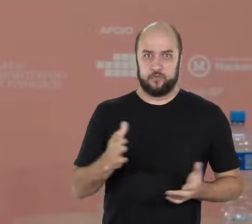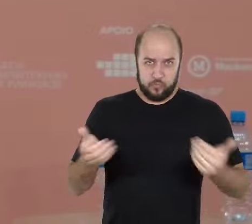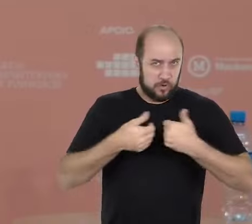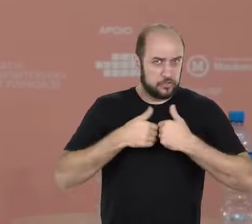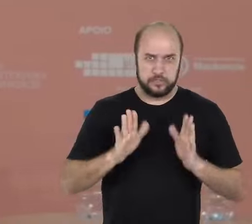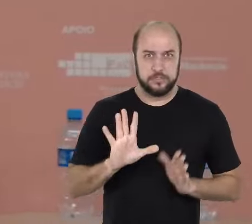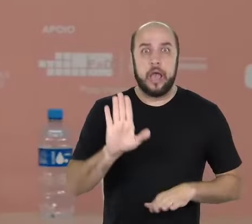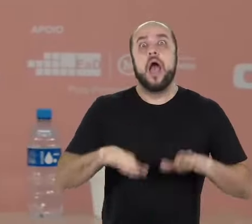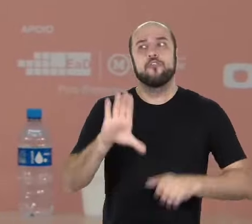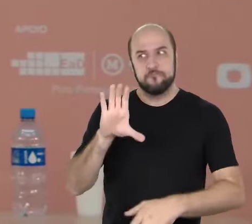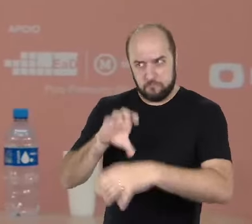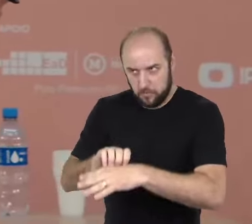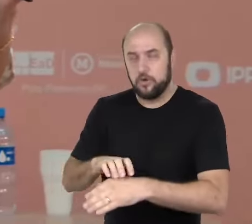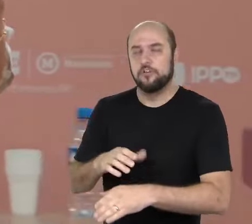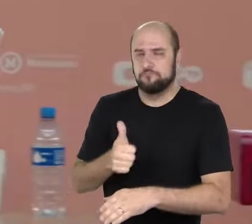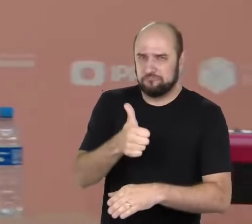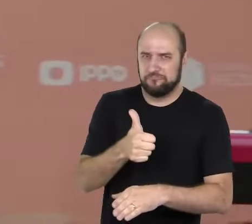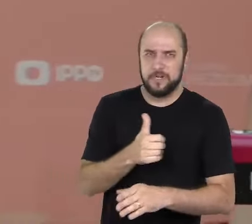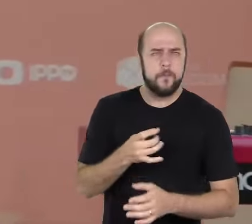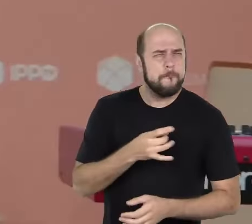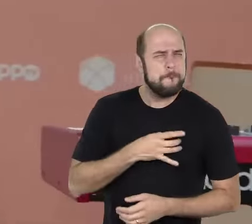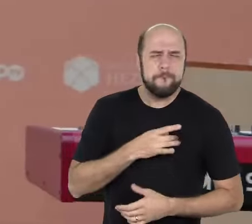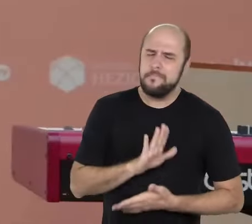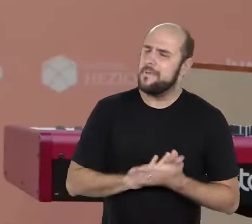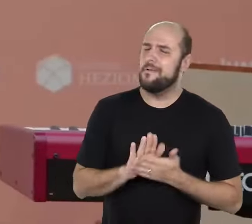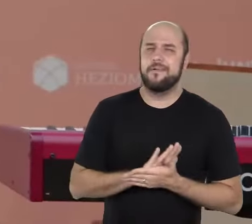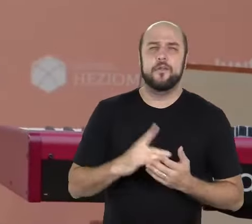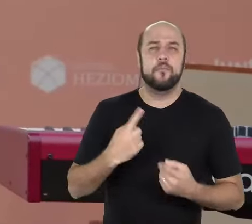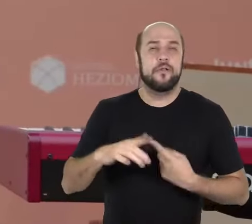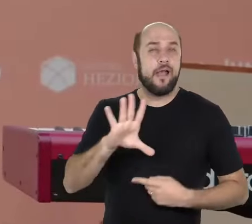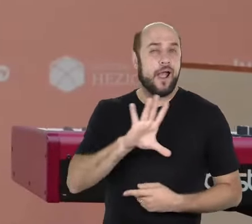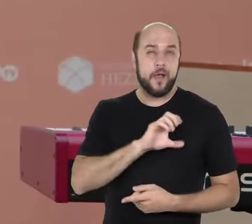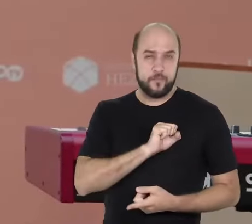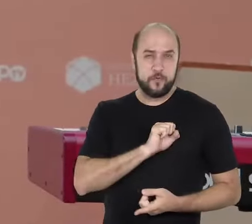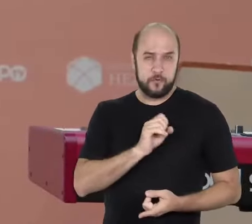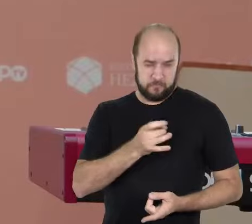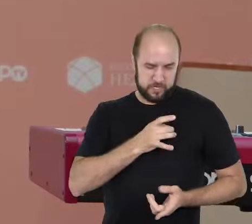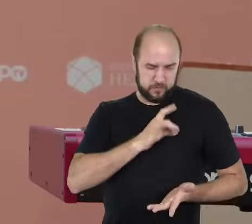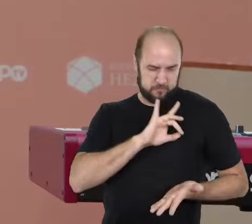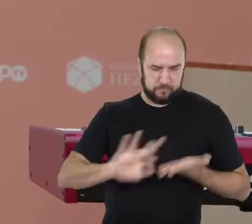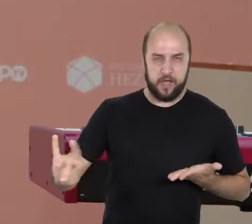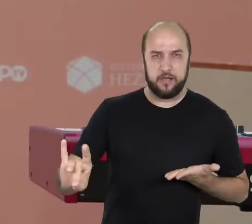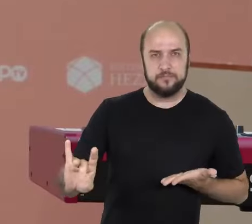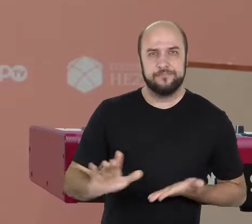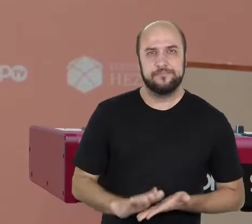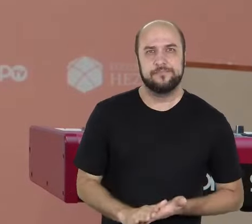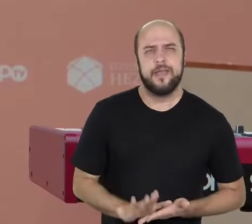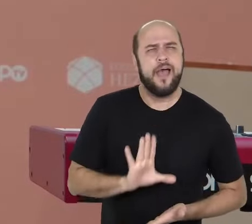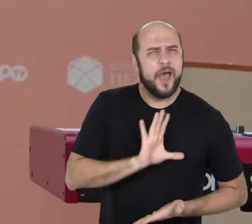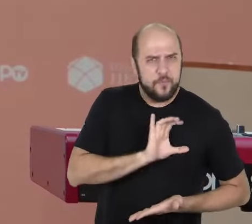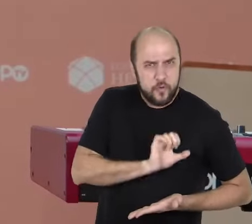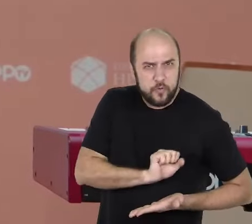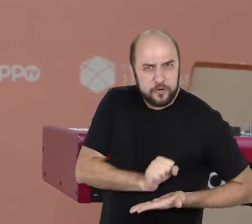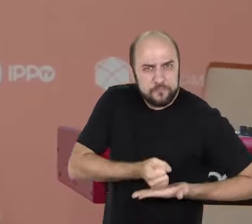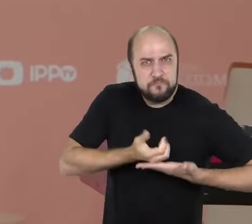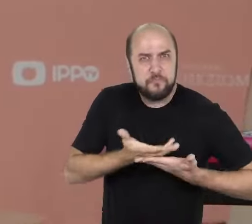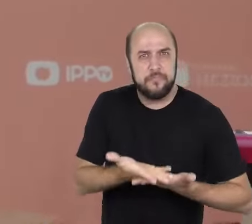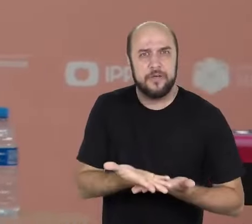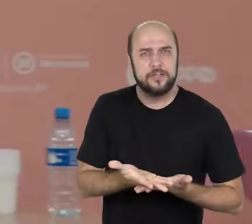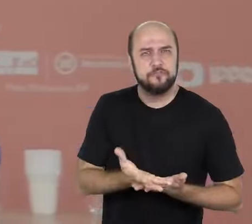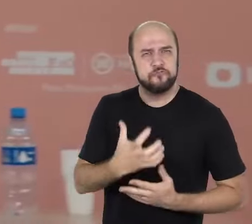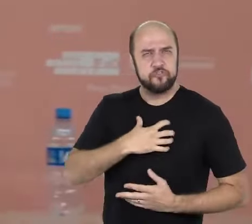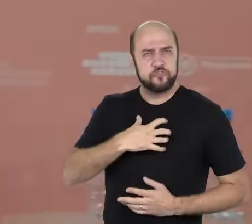mordam, alguns. Não precisa ter medo, gente, porque o amor lança fora todo medo. Coloca amor, olha com